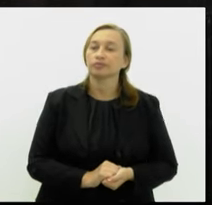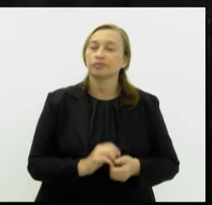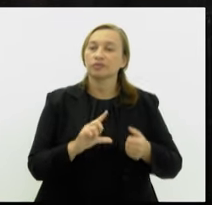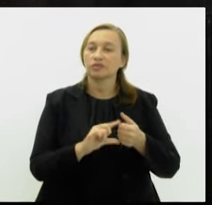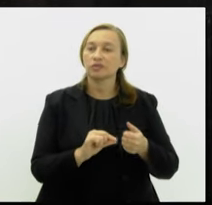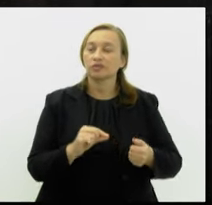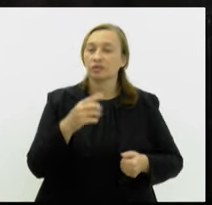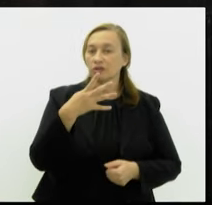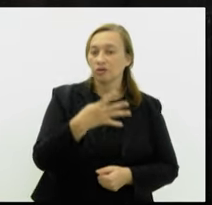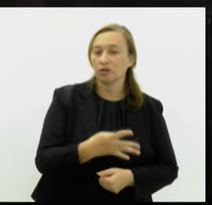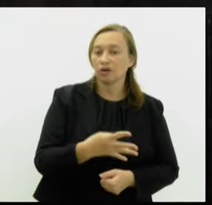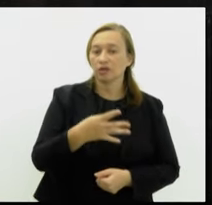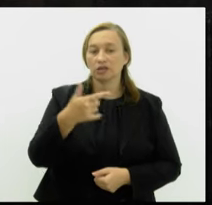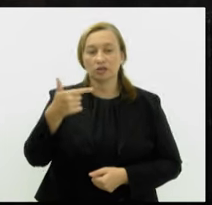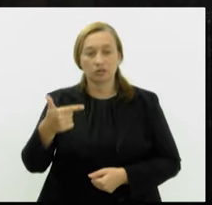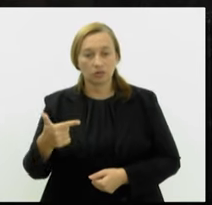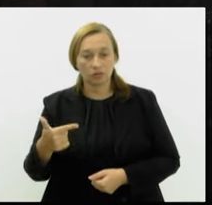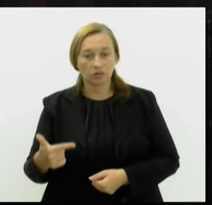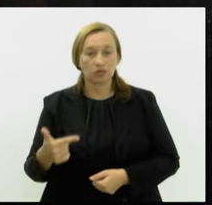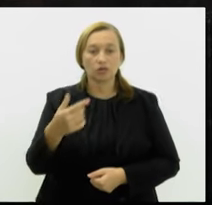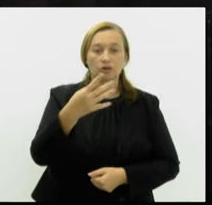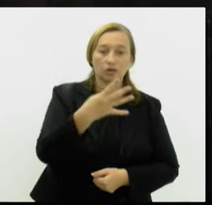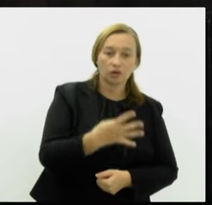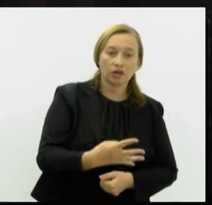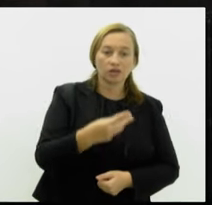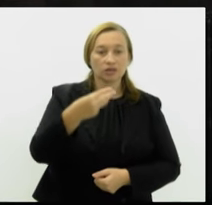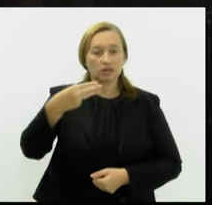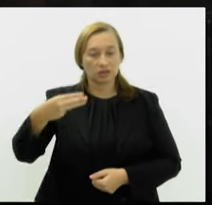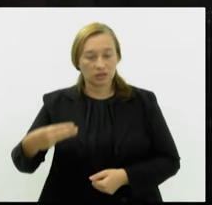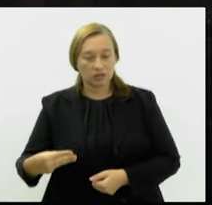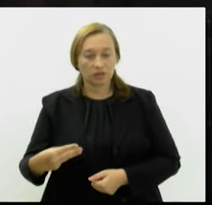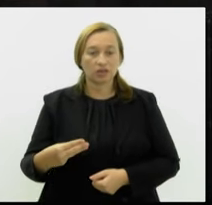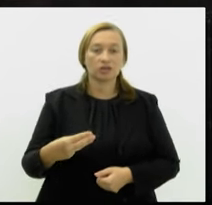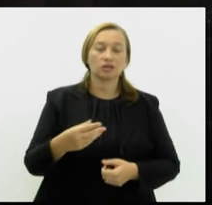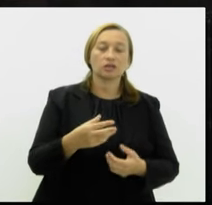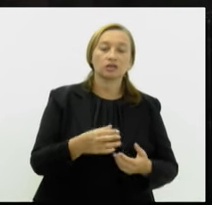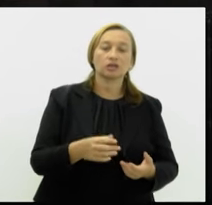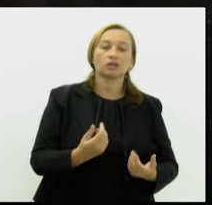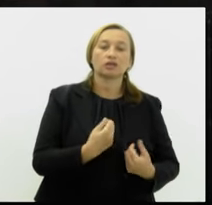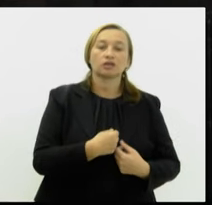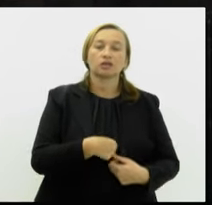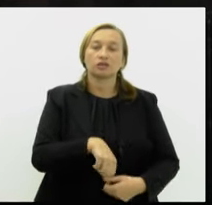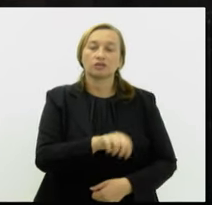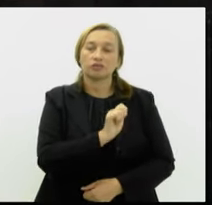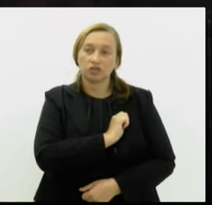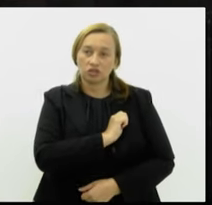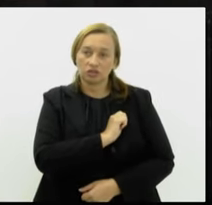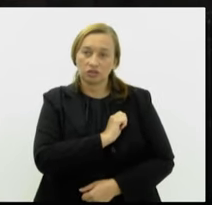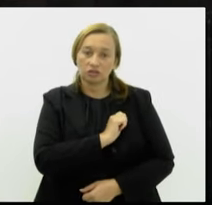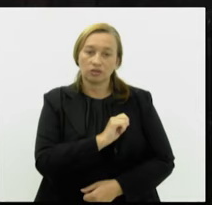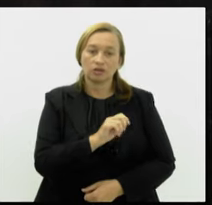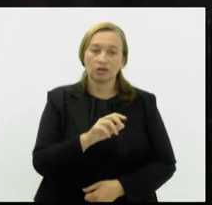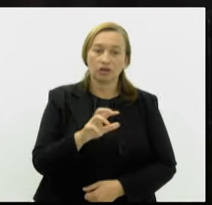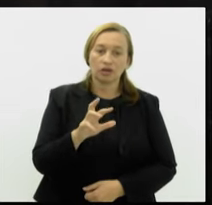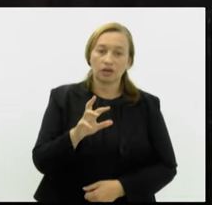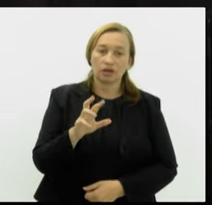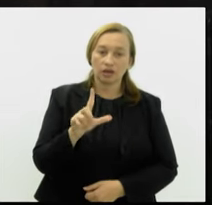artigos 42 e 43 da Lei de Responsabilidade Fiscal, LRF.